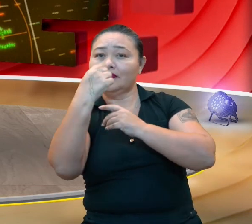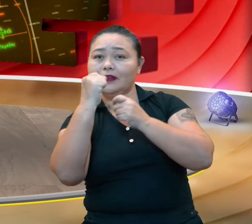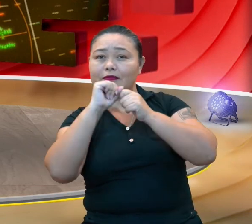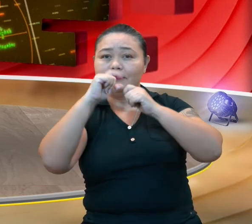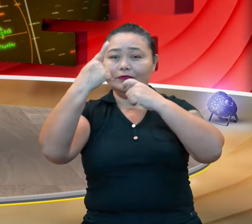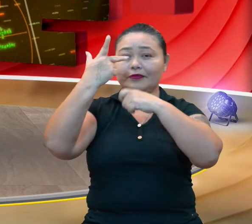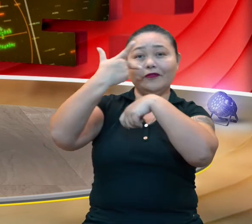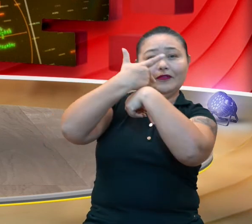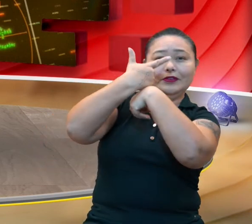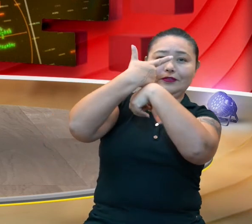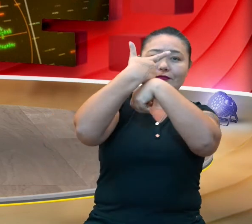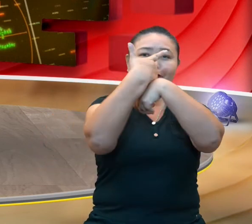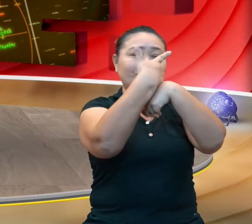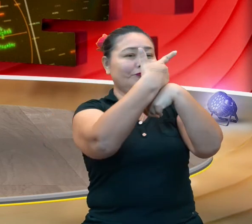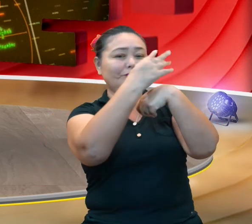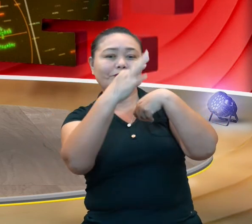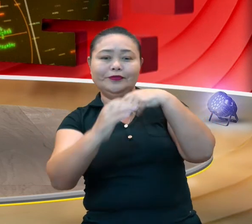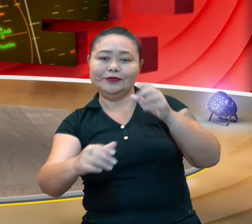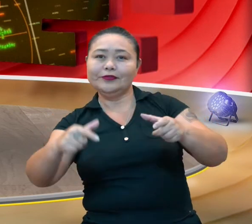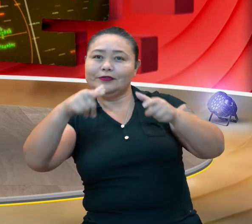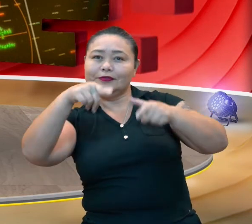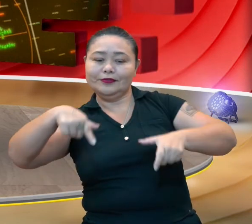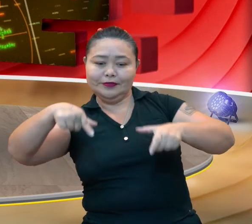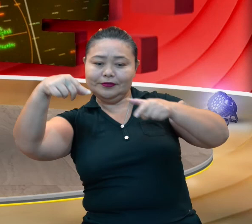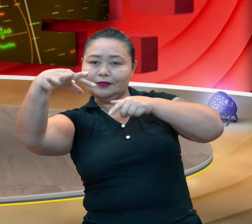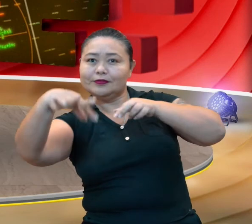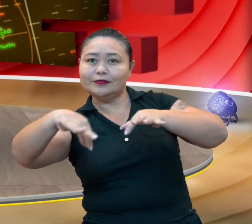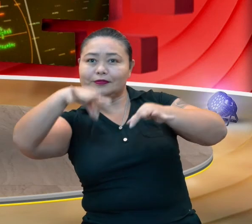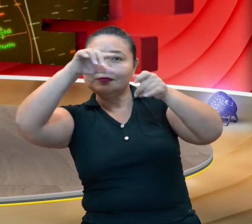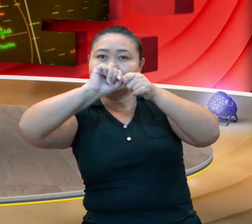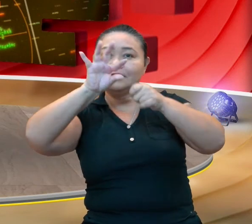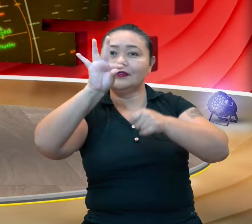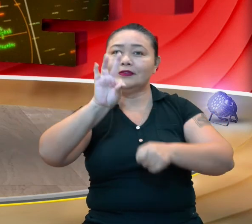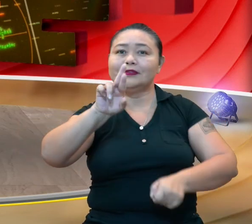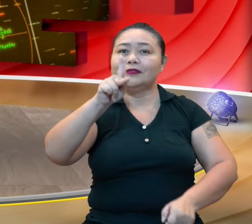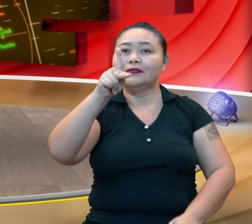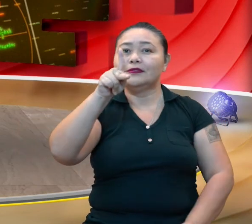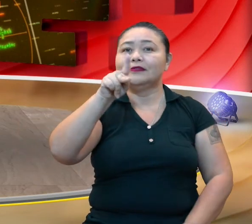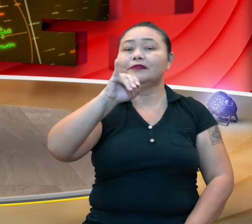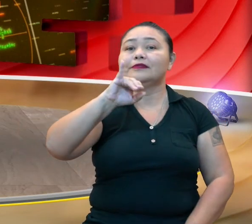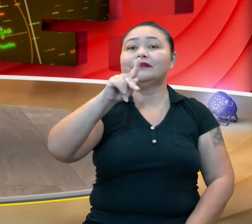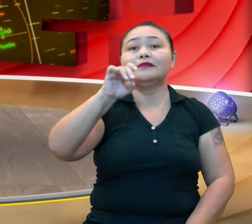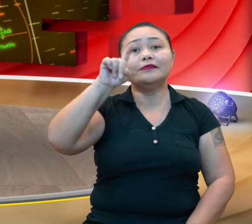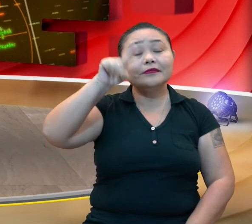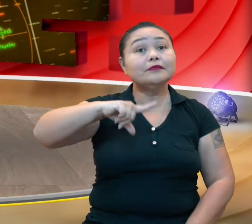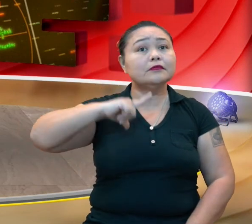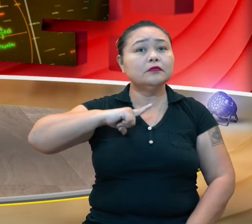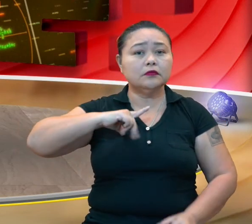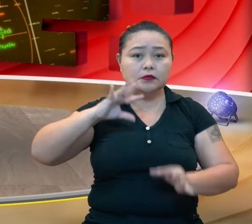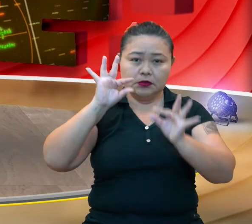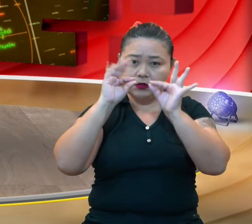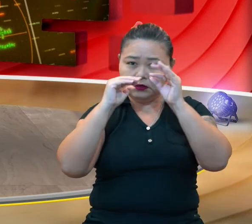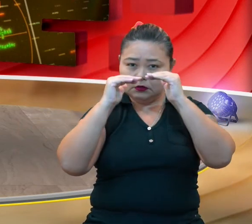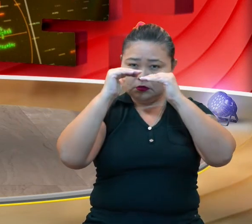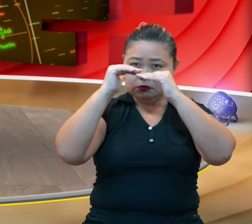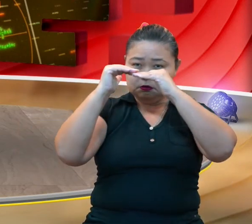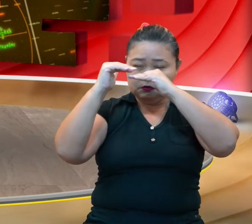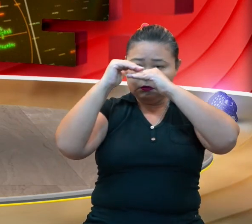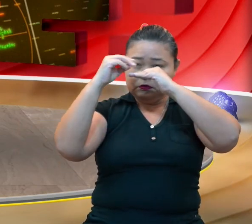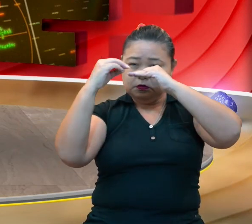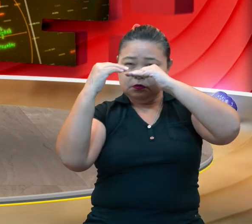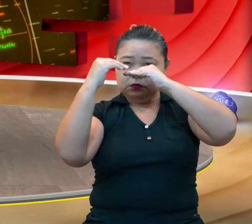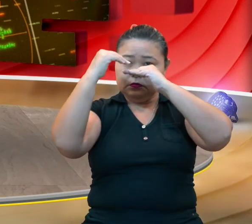ficam fazendo videozinho, eles têm um tripézinho. E não sei se vocês perceberam, no tripé tem um nívelzinho lá pequenininho que